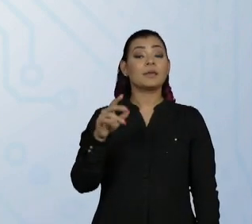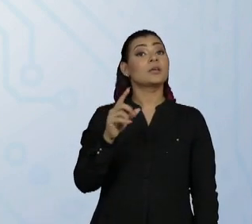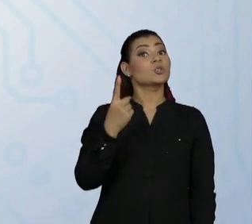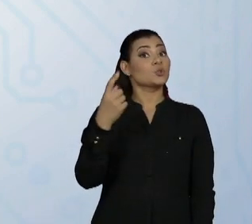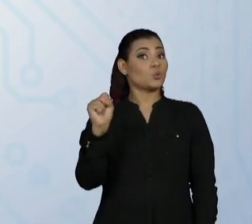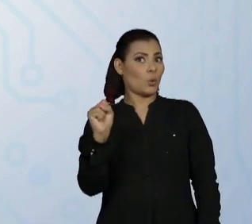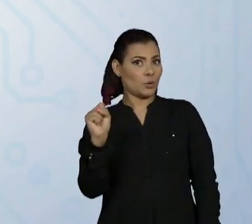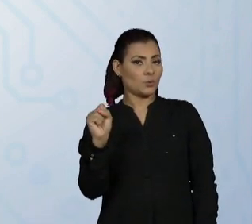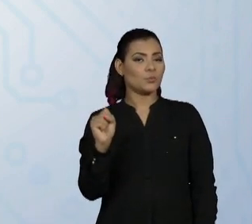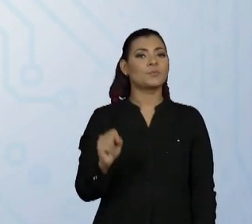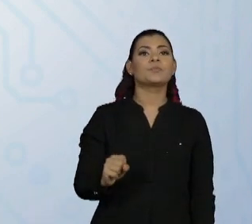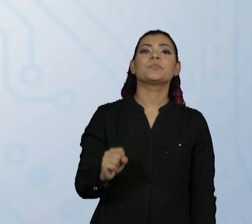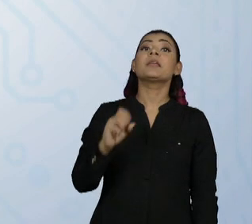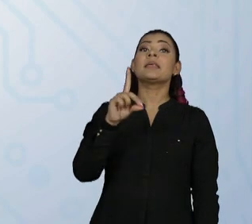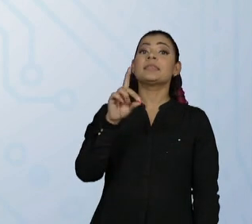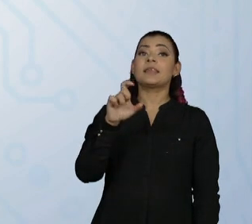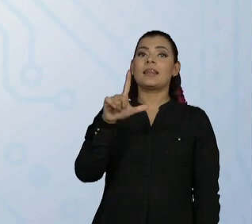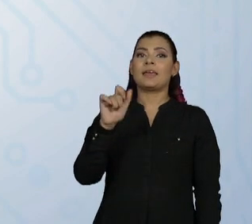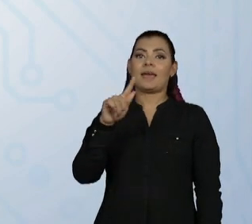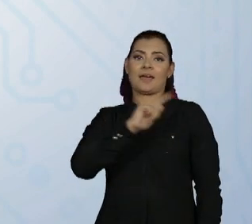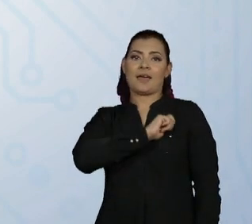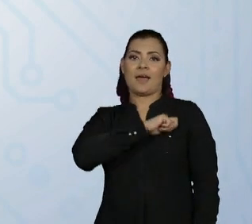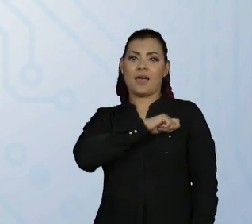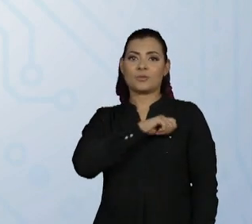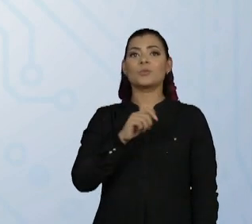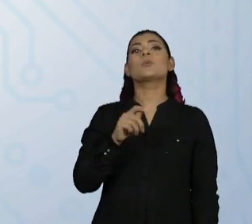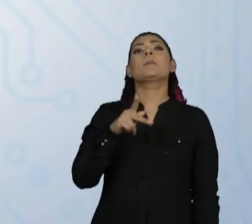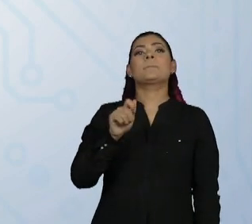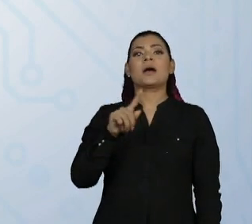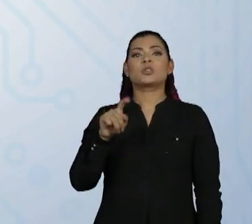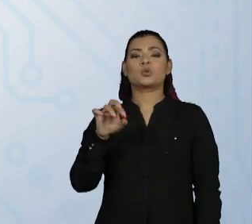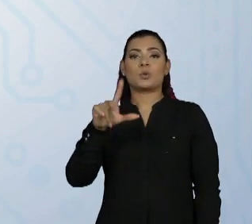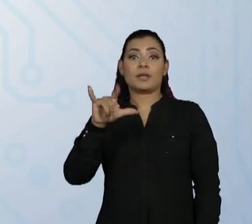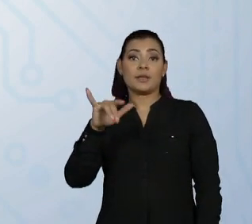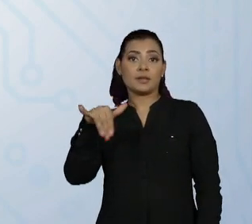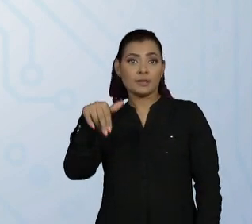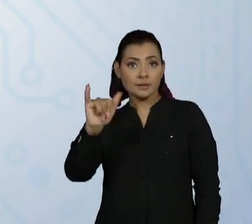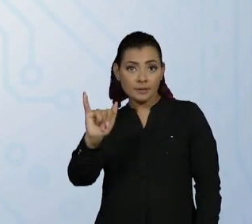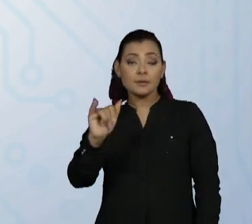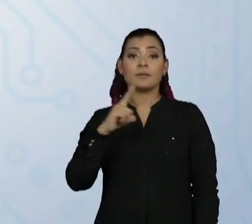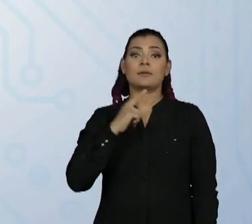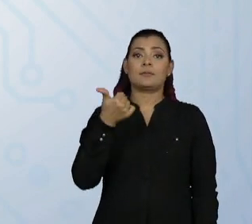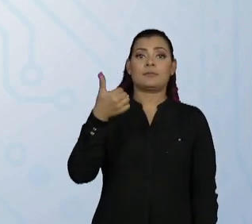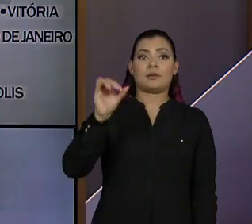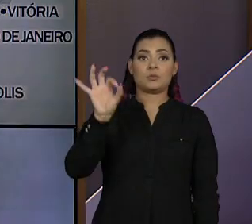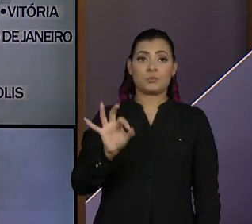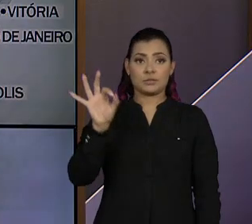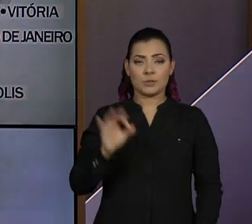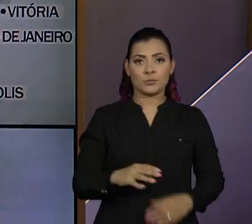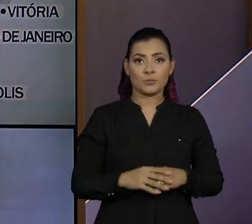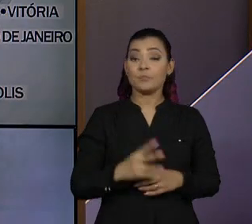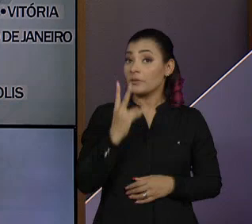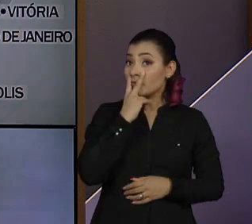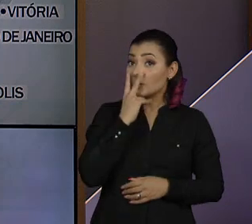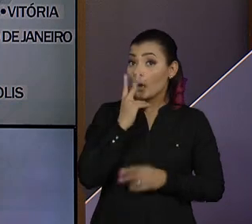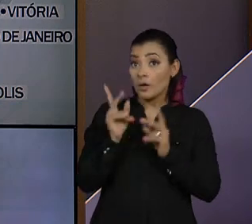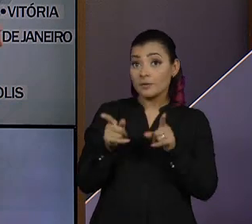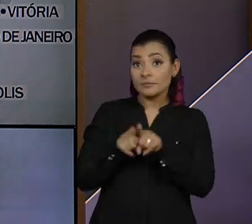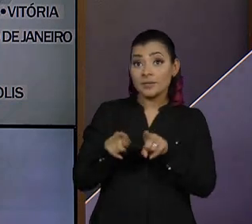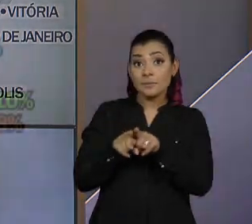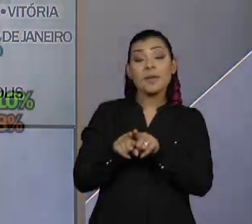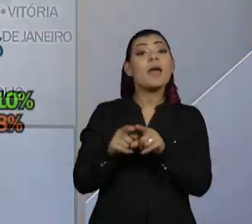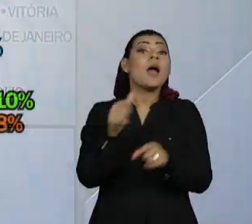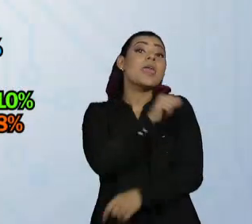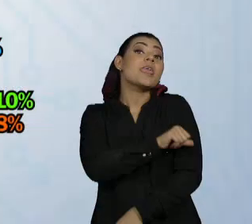com 18%. E o delegado Pasolini, do Republicanos, tem 10%. E de Vitória, ali do lado mesmo, vamos para o Rio